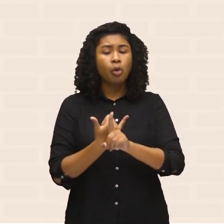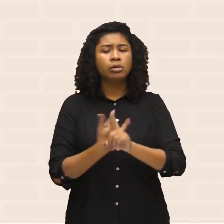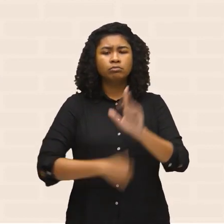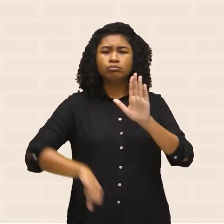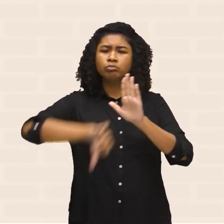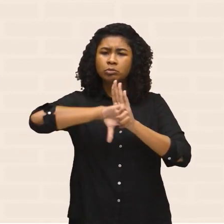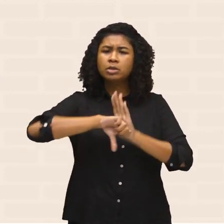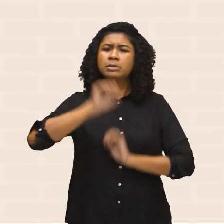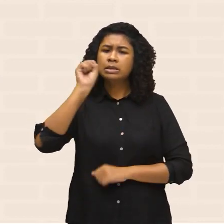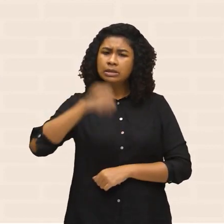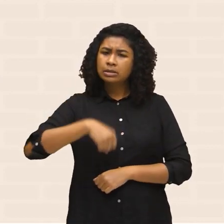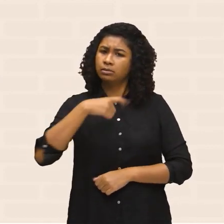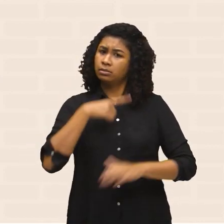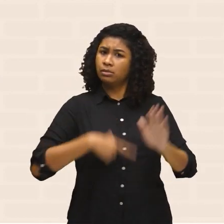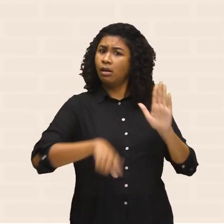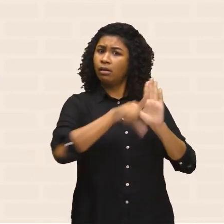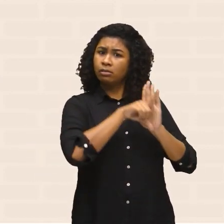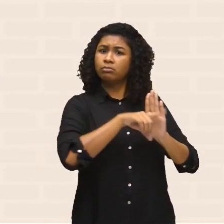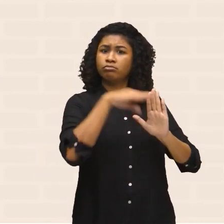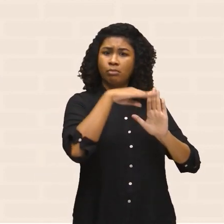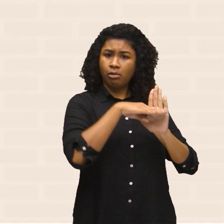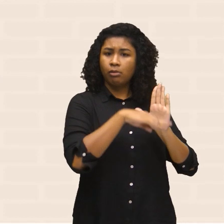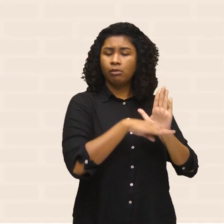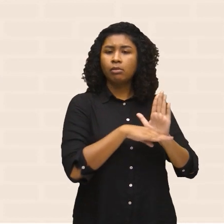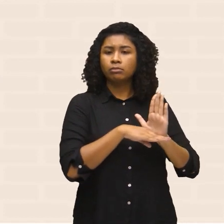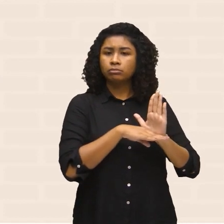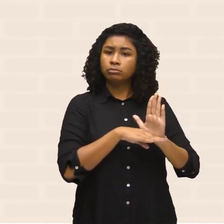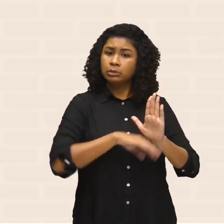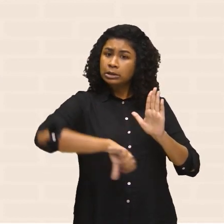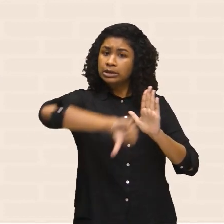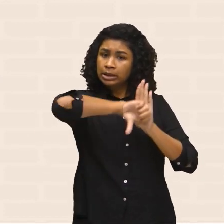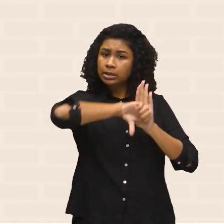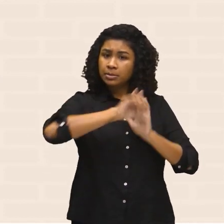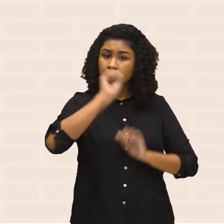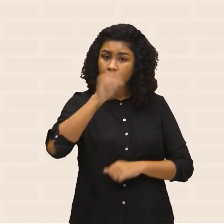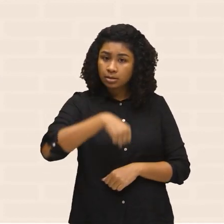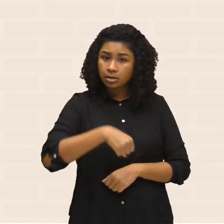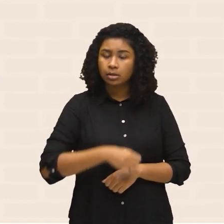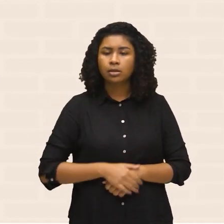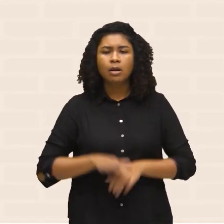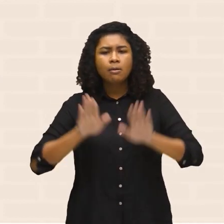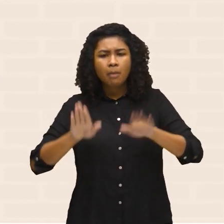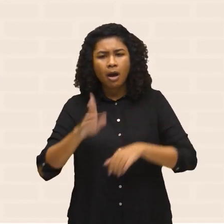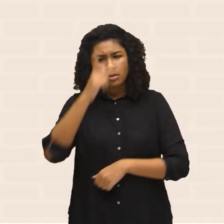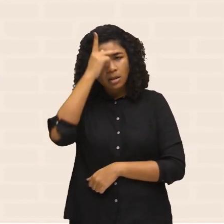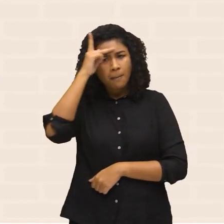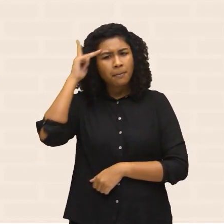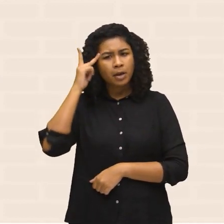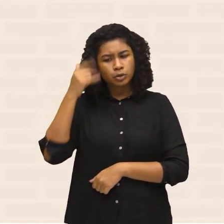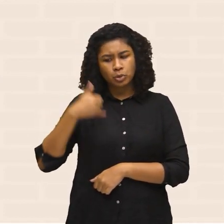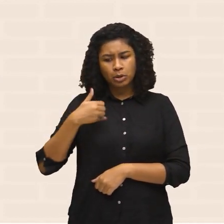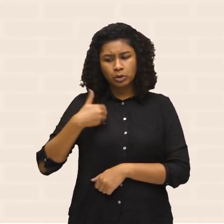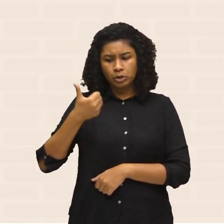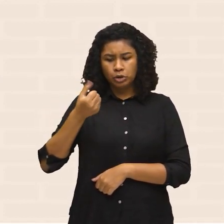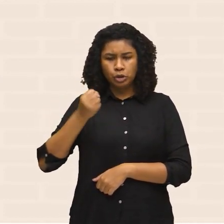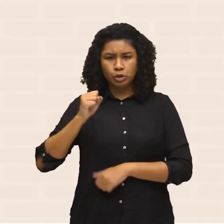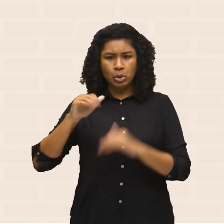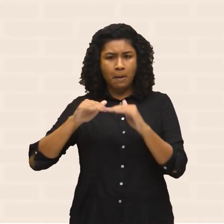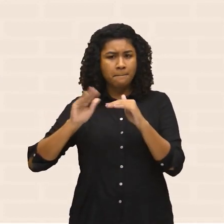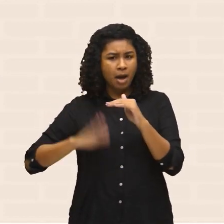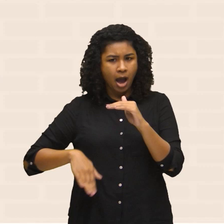Código Penal, tá? Então, embora o menor não responda criminalmente,